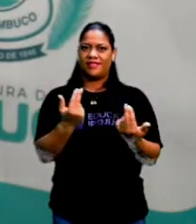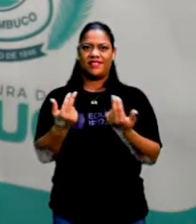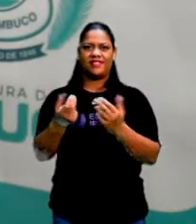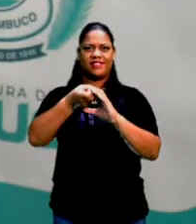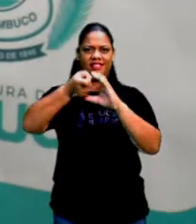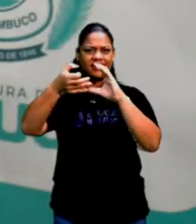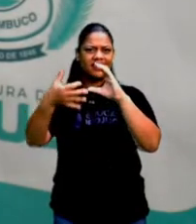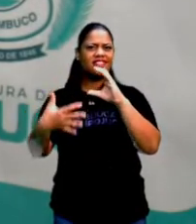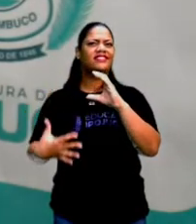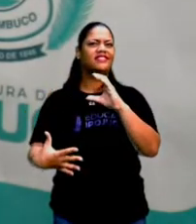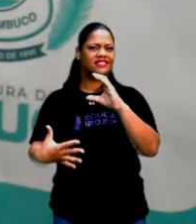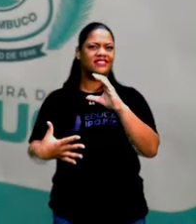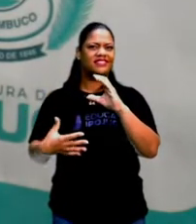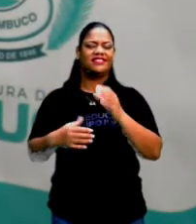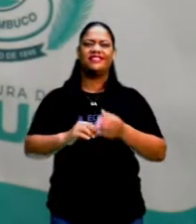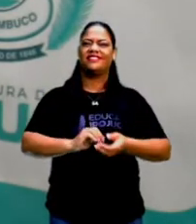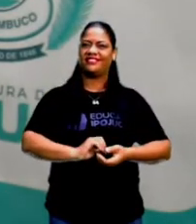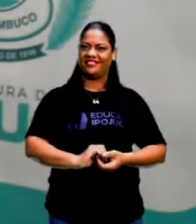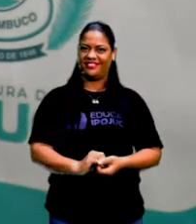essa mesma